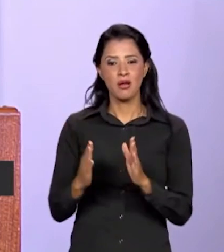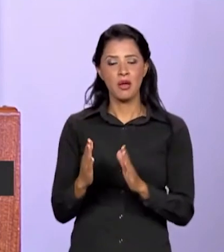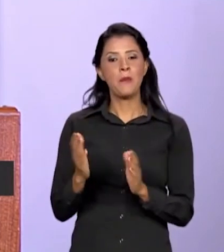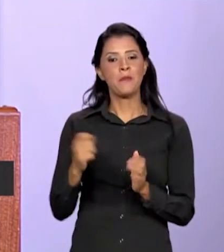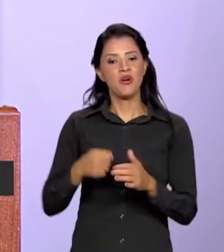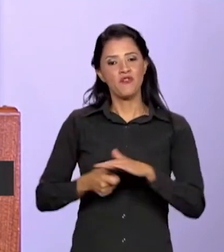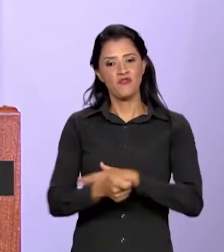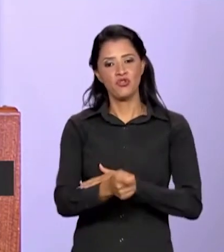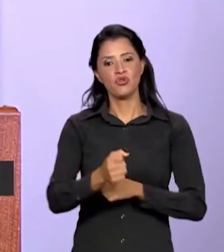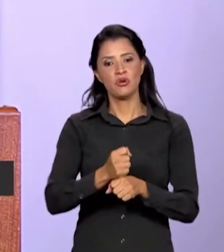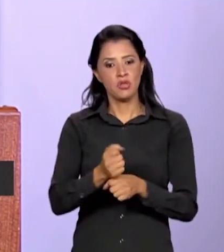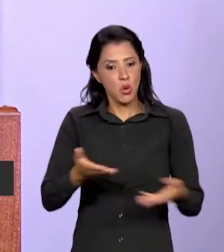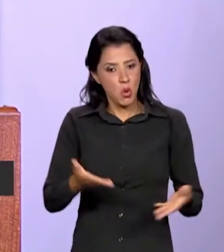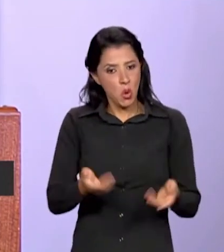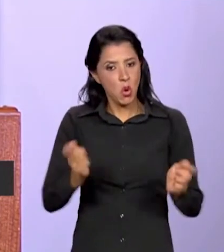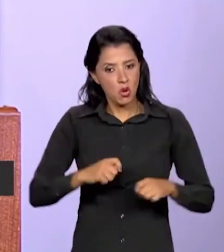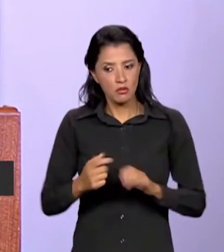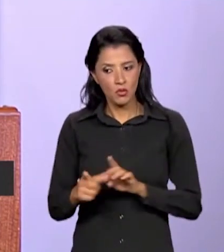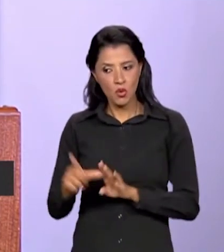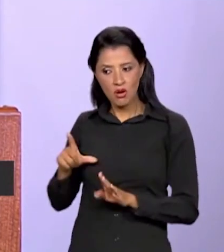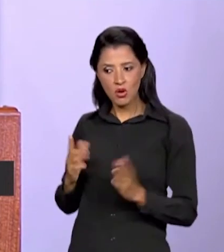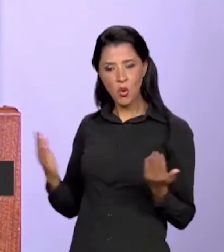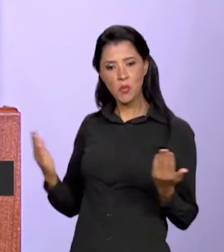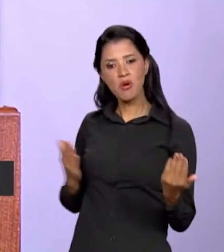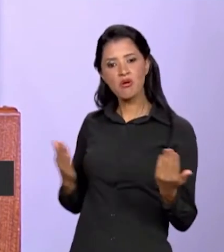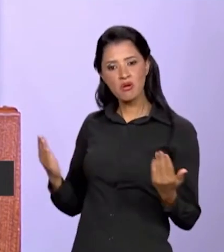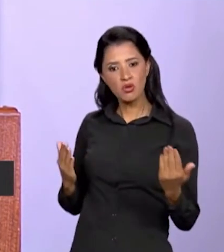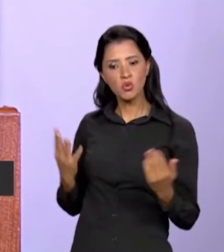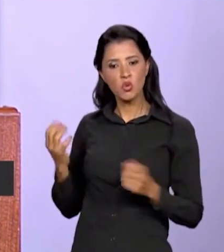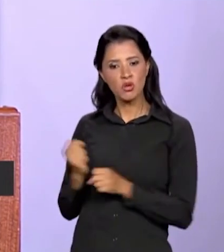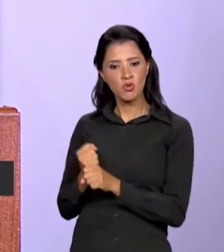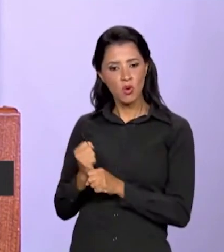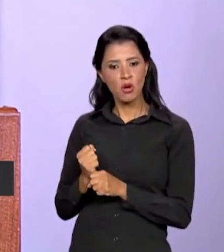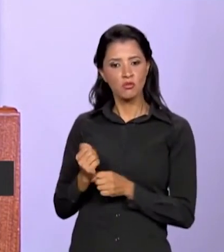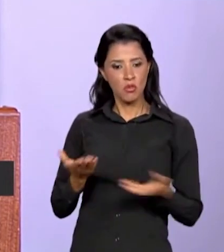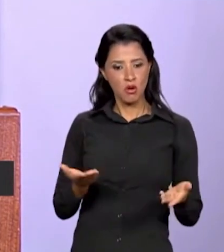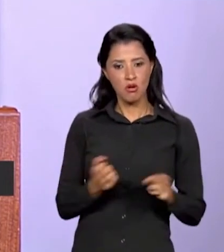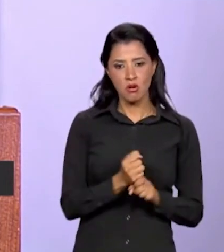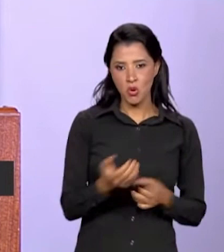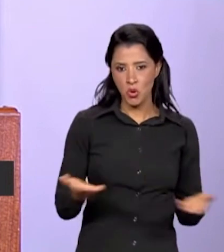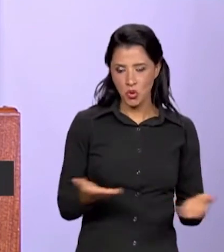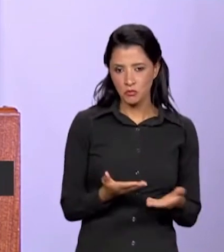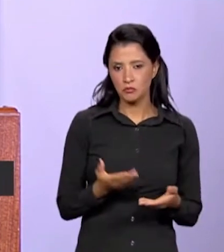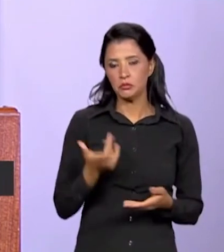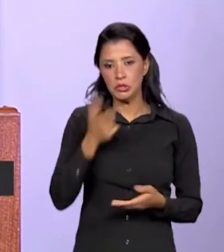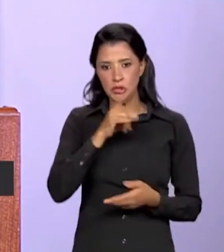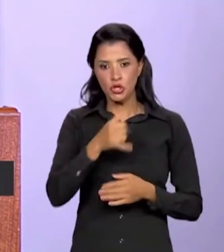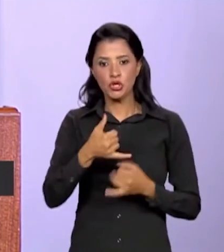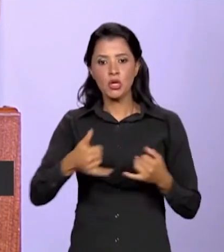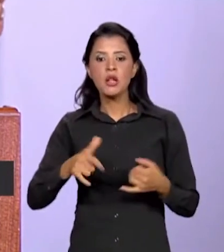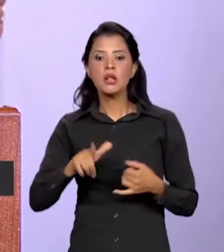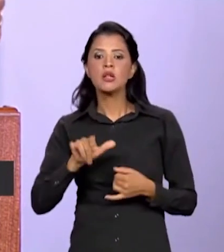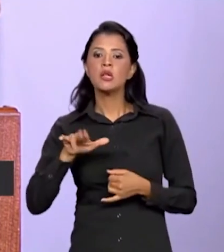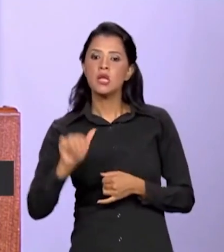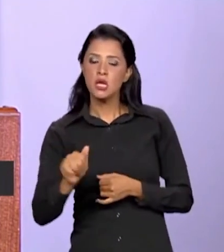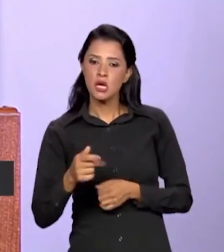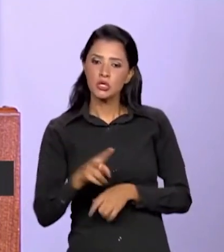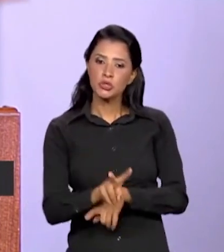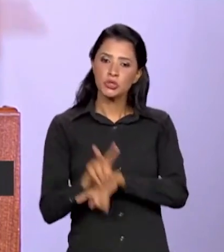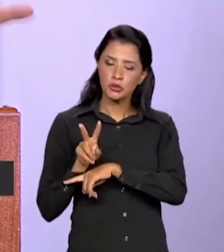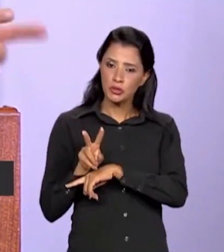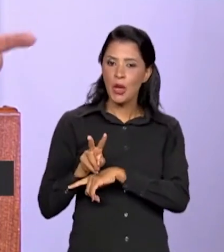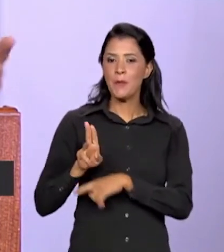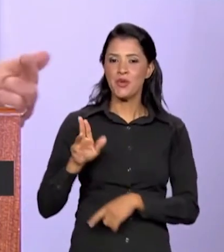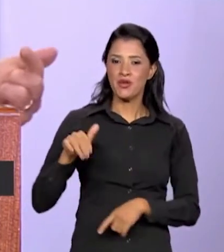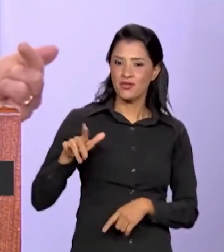ano. Se a gente estabelece linha de crédito, porque o BNDES deixou de emprestar dinheiro para